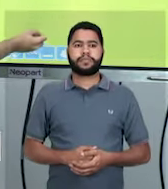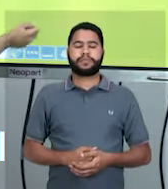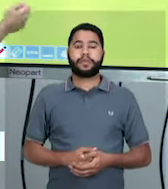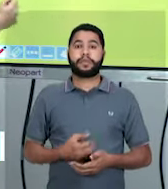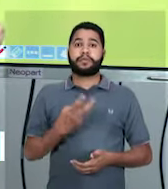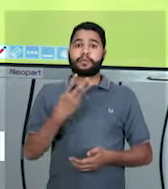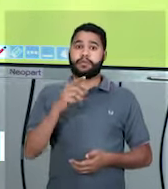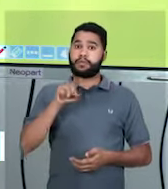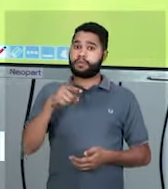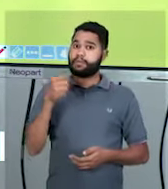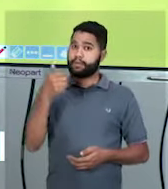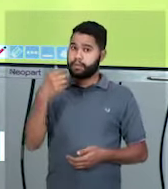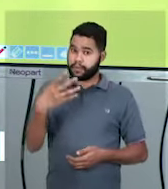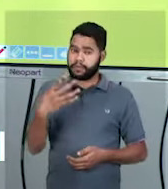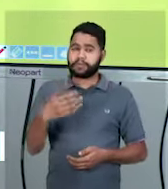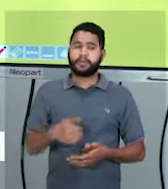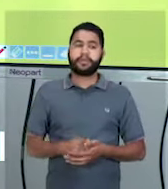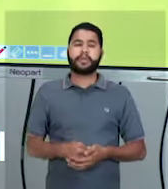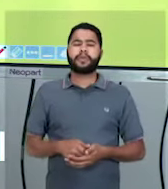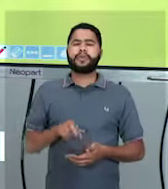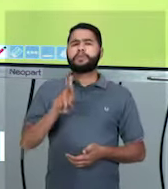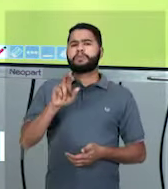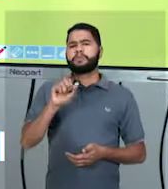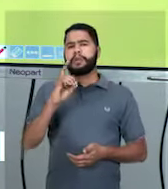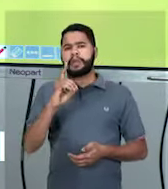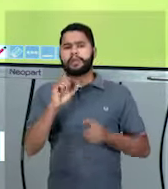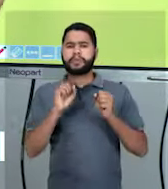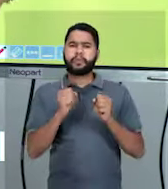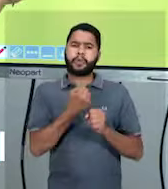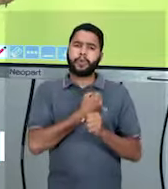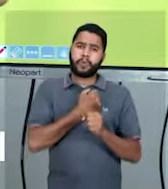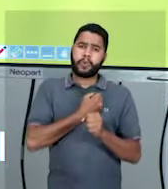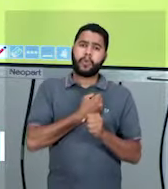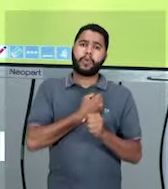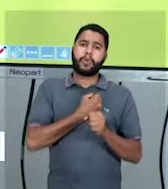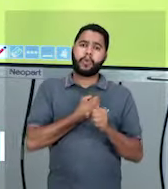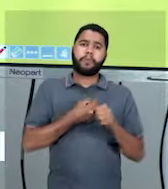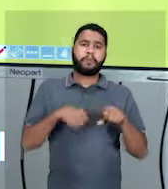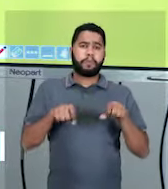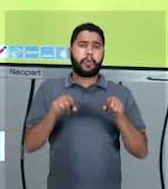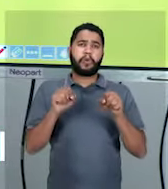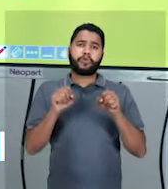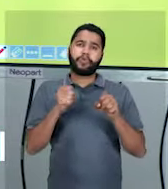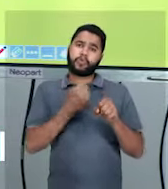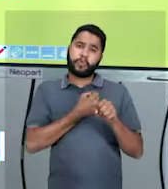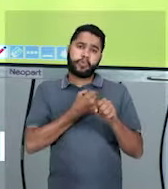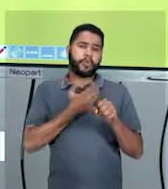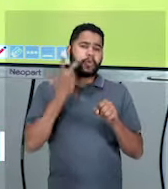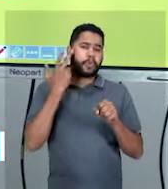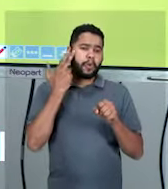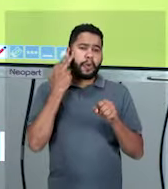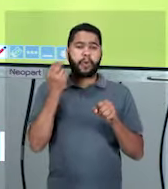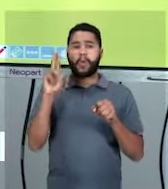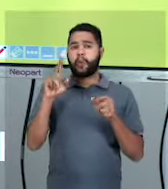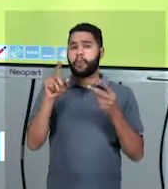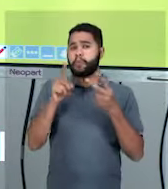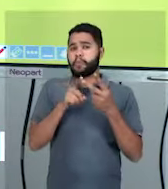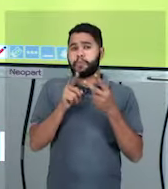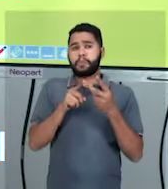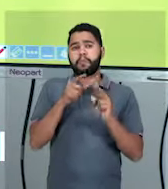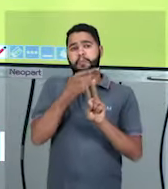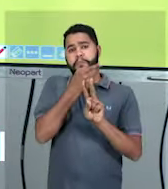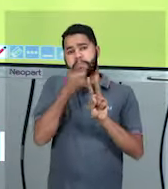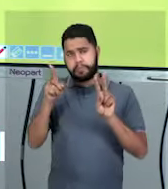3,14. Então, no radiano pode ser o valor somente numérico, pode ser o valor com π, né? Vai depender da situação. Se estiver trabalhando com